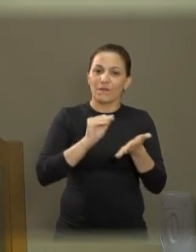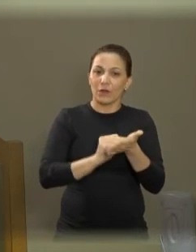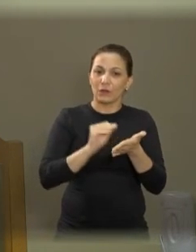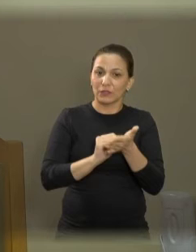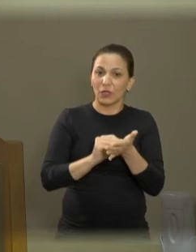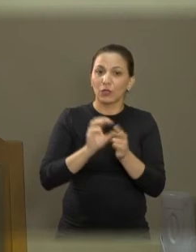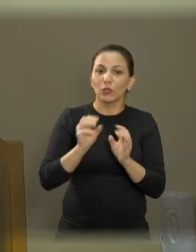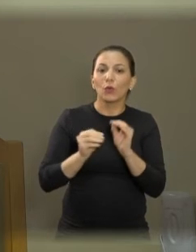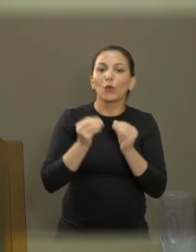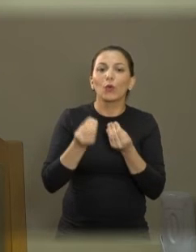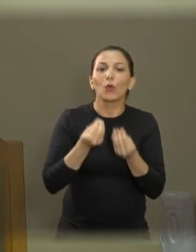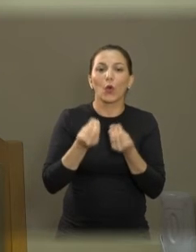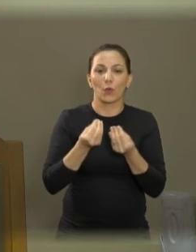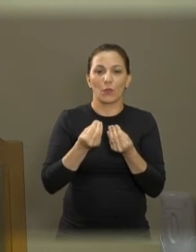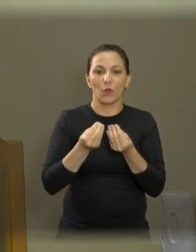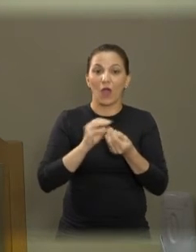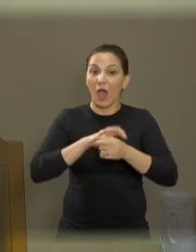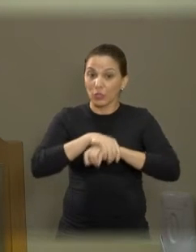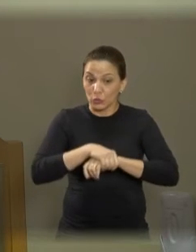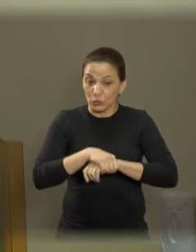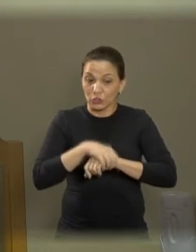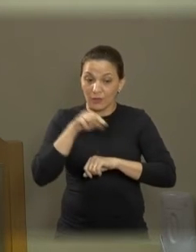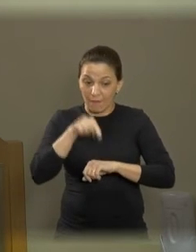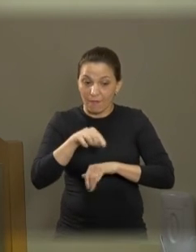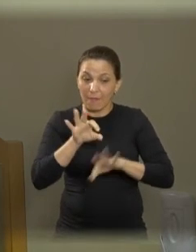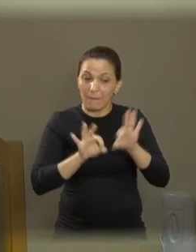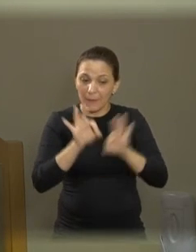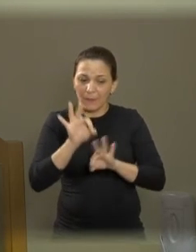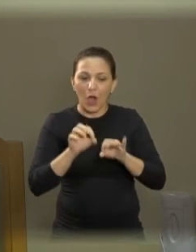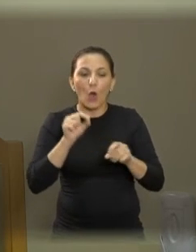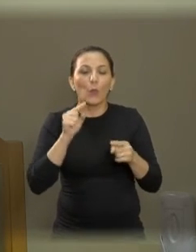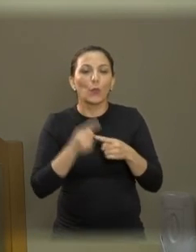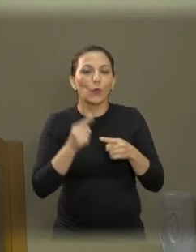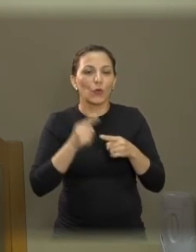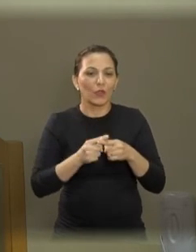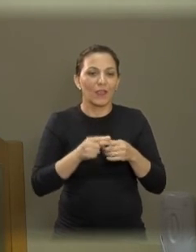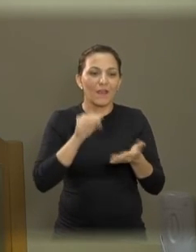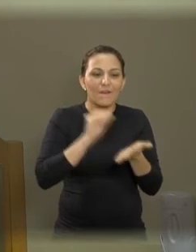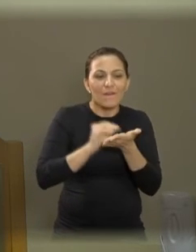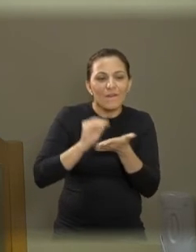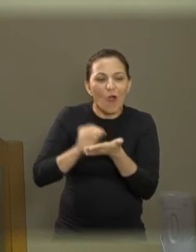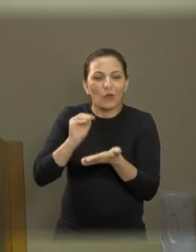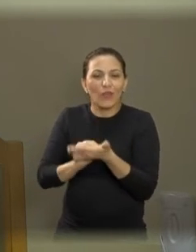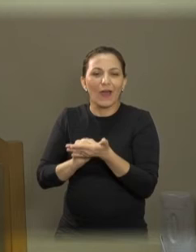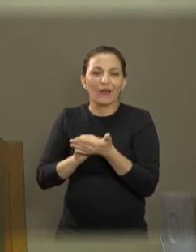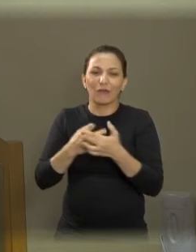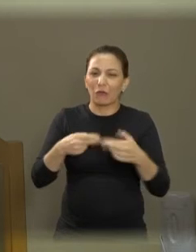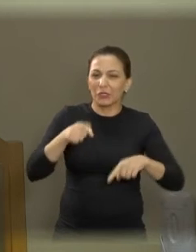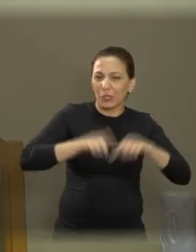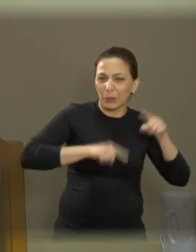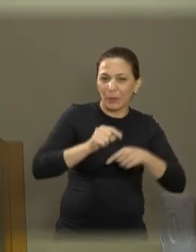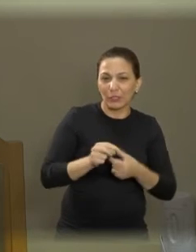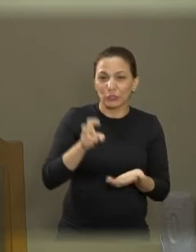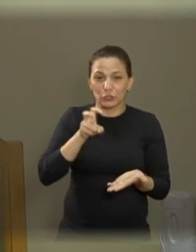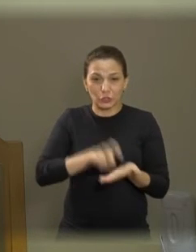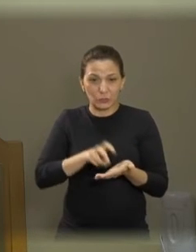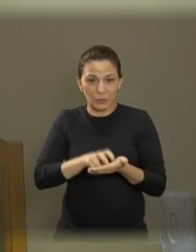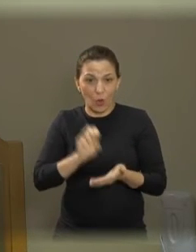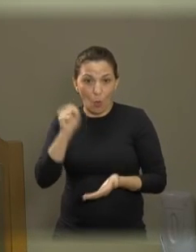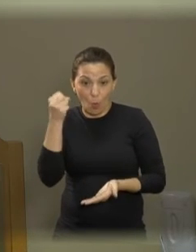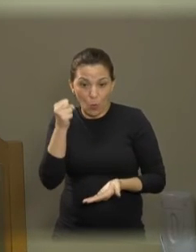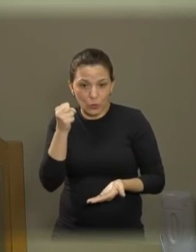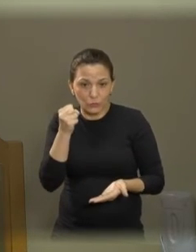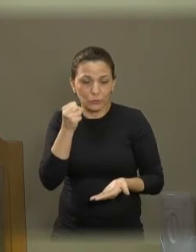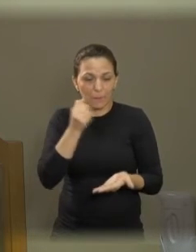Hamilton montasse a aula prática à noite na casa dele. Ele anotava tudo. E a aula era no outro dia de manhã, às 8 da